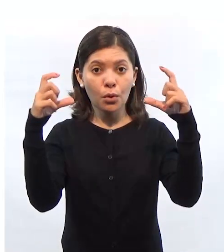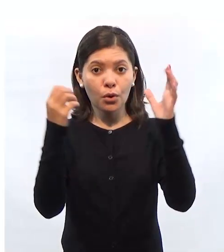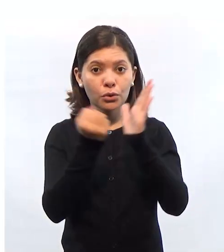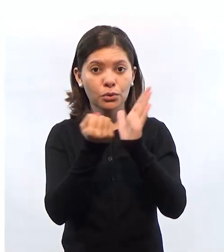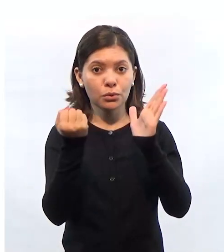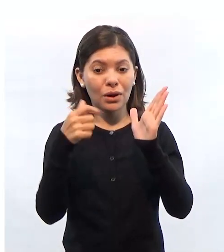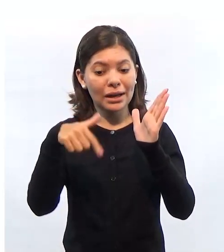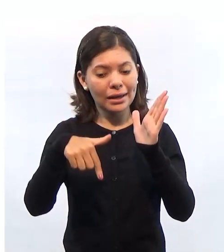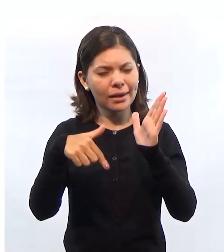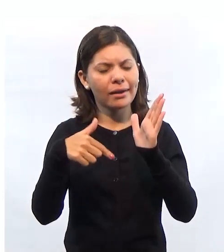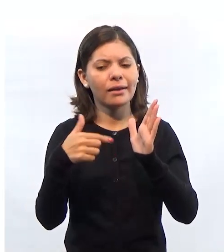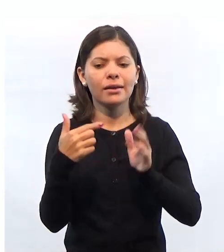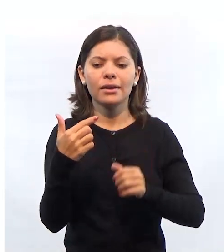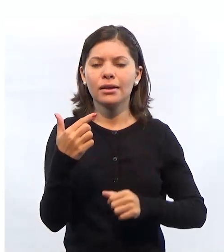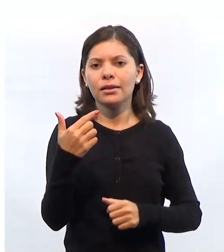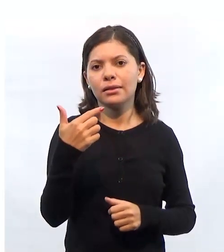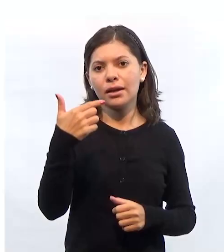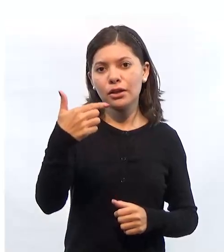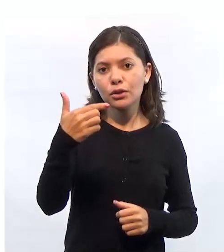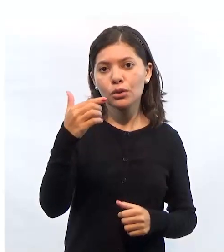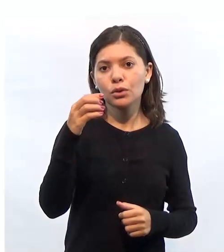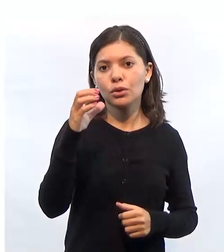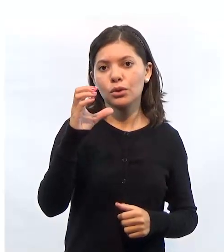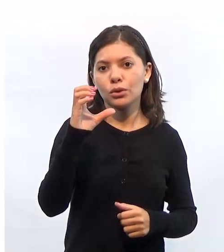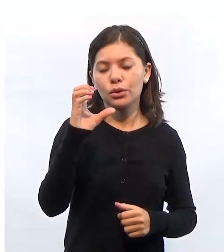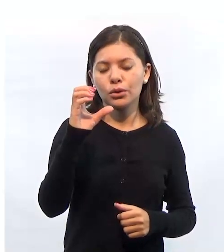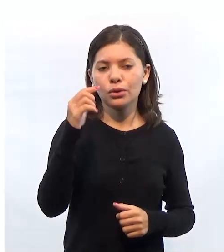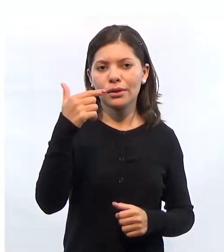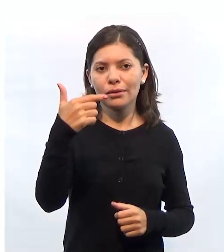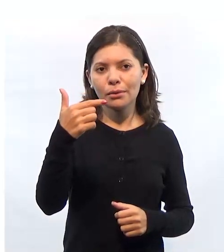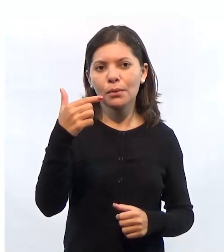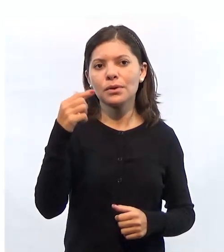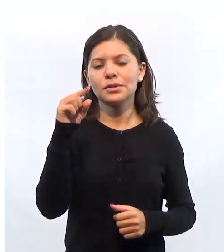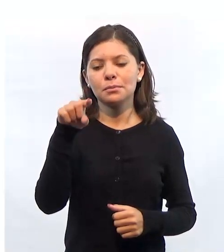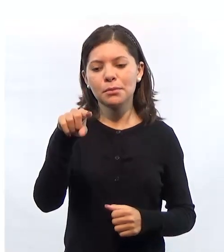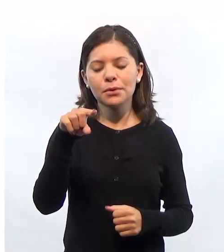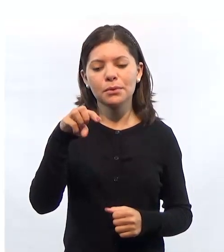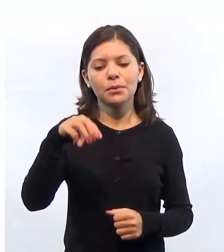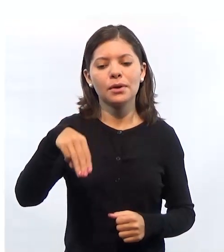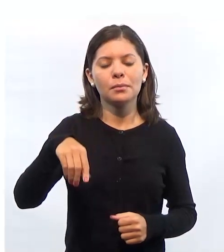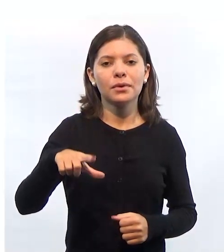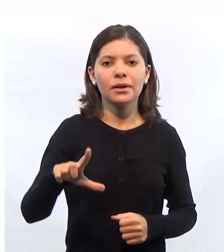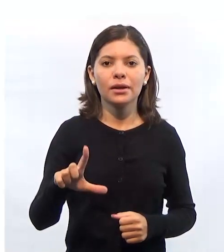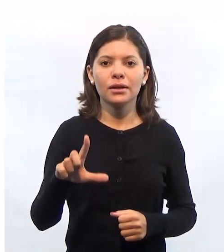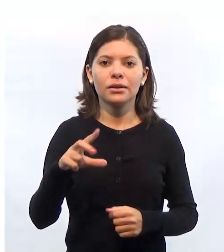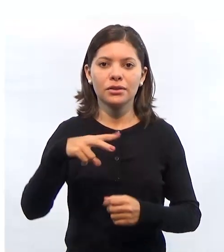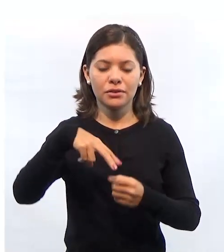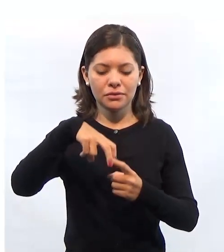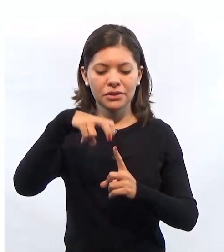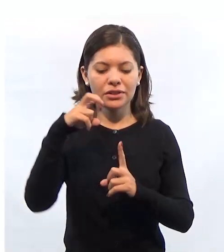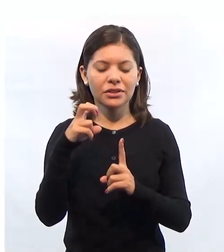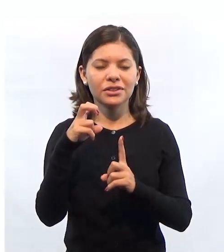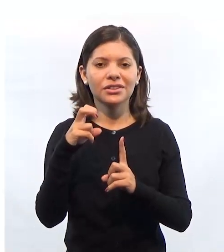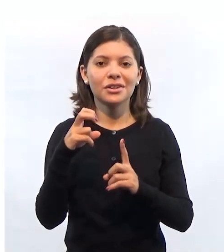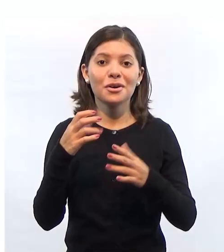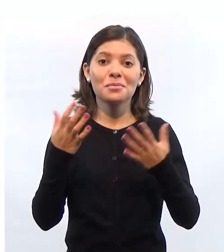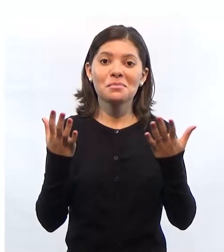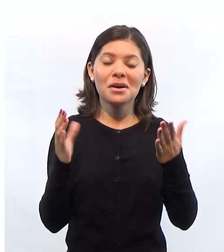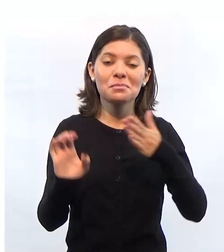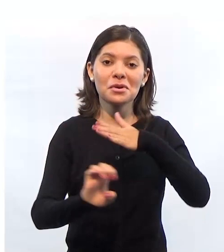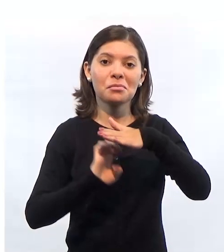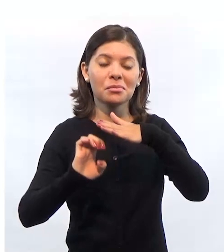tem 2.000 ml de refrigerante só que é difícil para uma empresa colocar